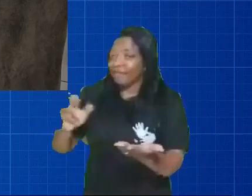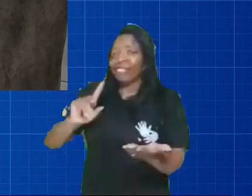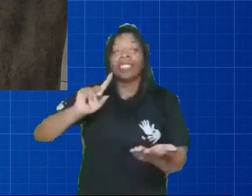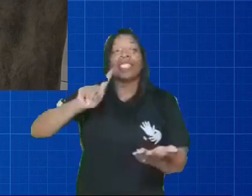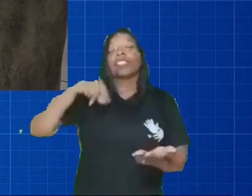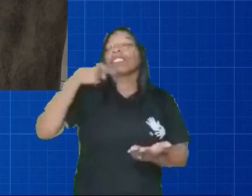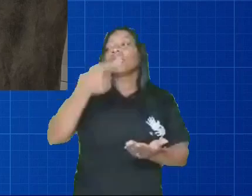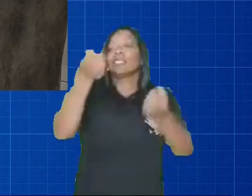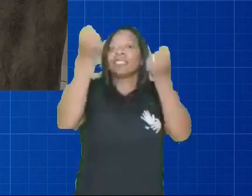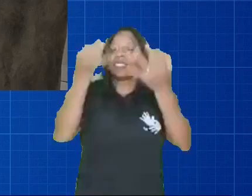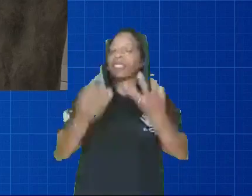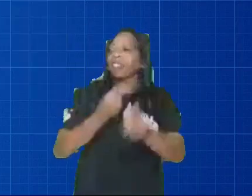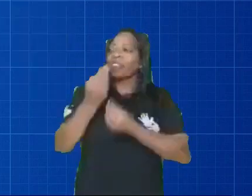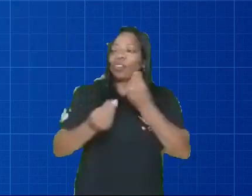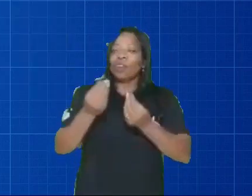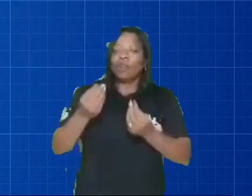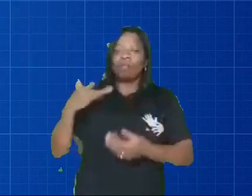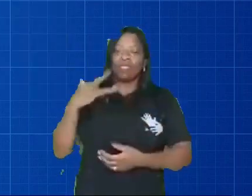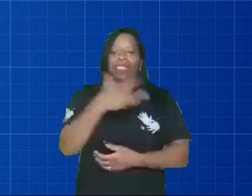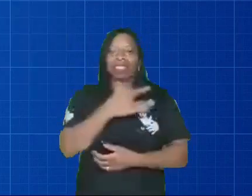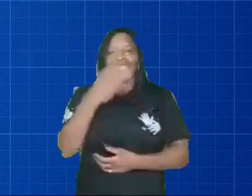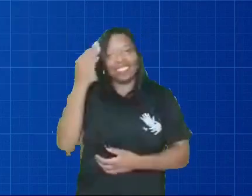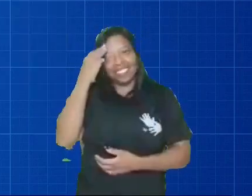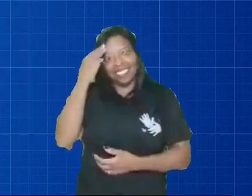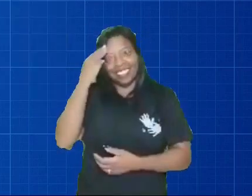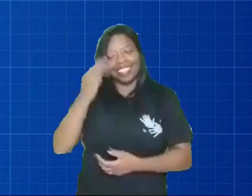psicóloga Priscila. Até daqui a pouco.